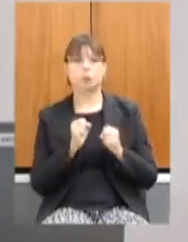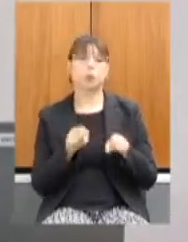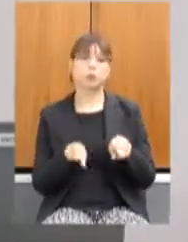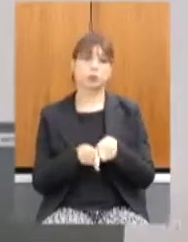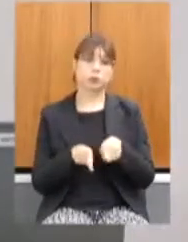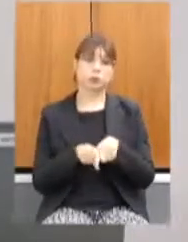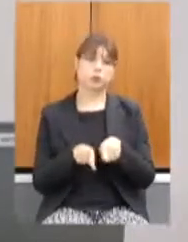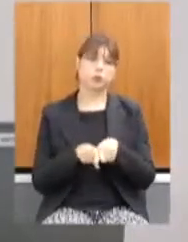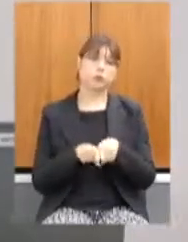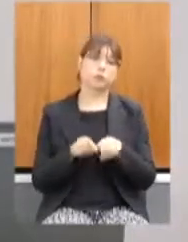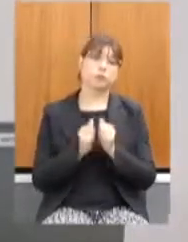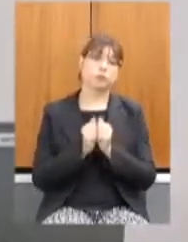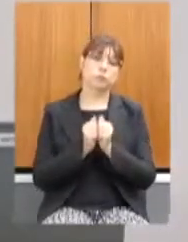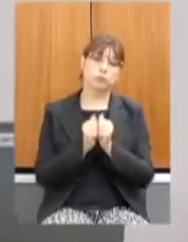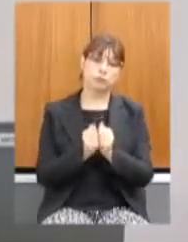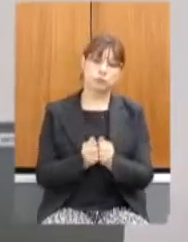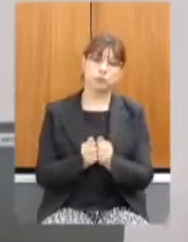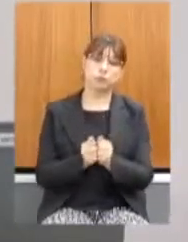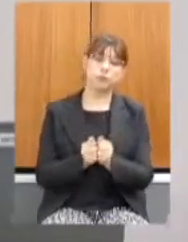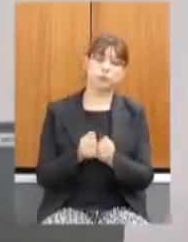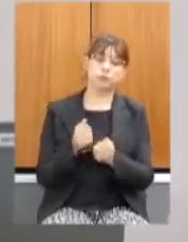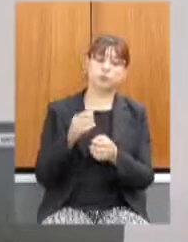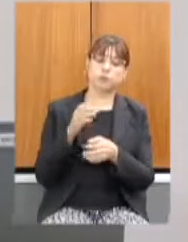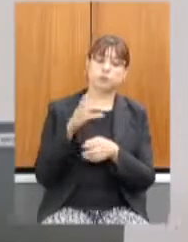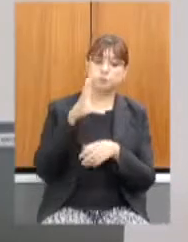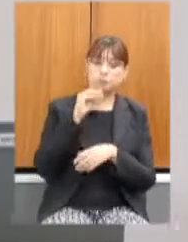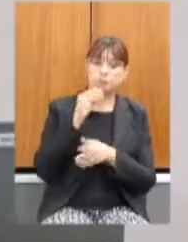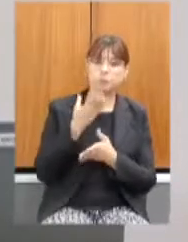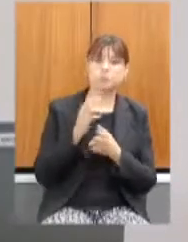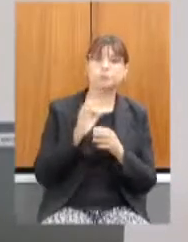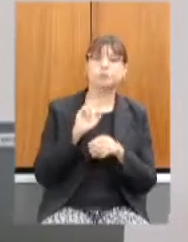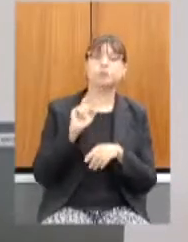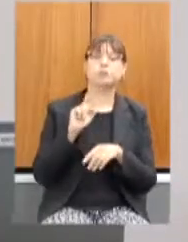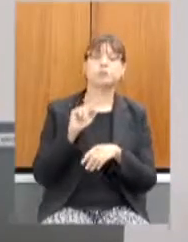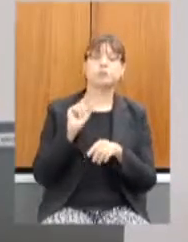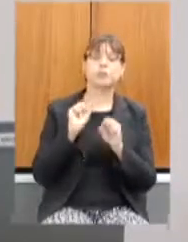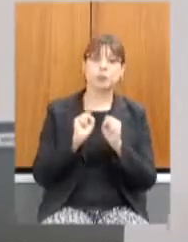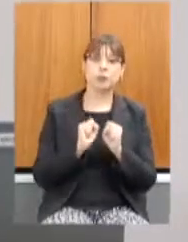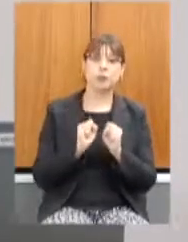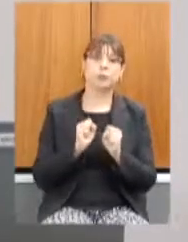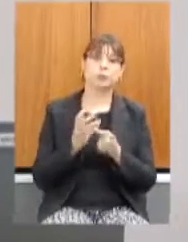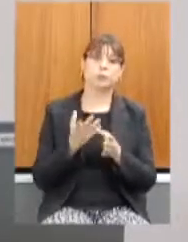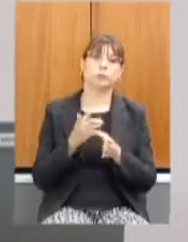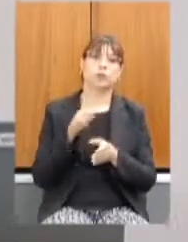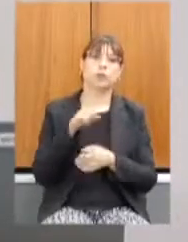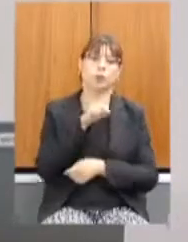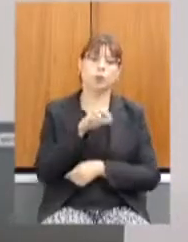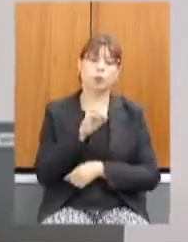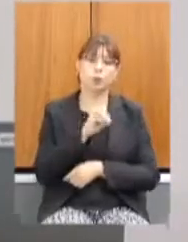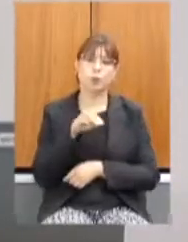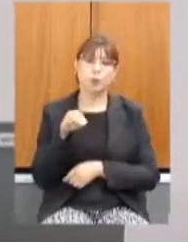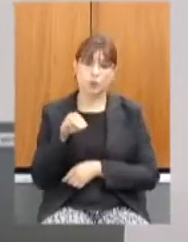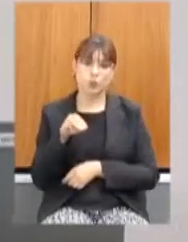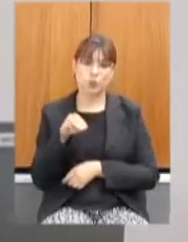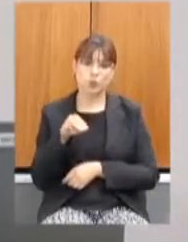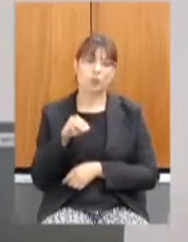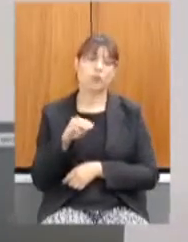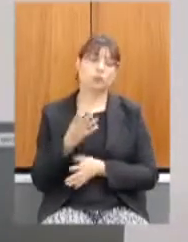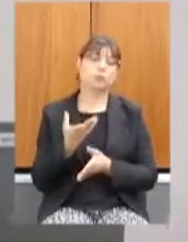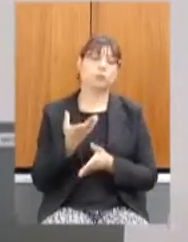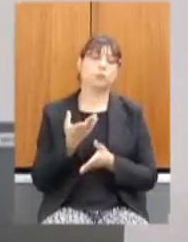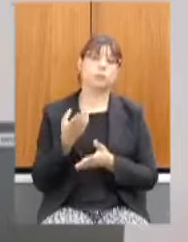Assessoria na comissão através do chat online do aplicativo Zoom então estão abertos